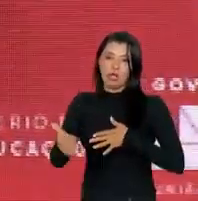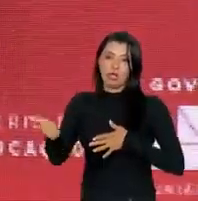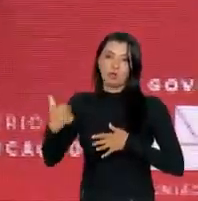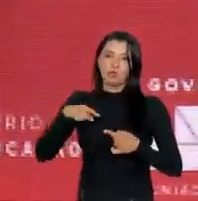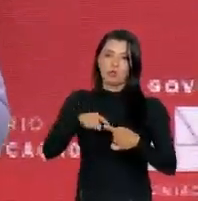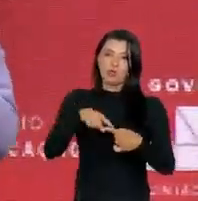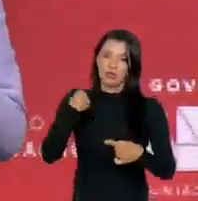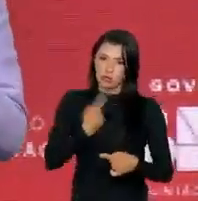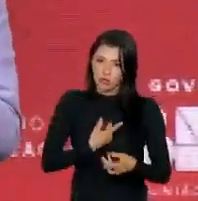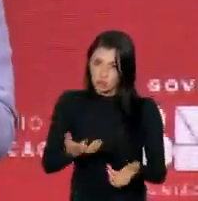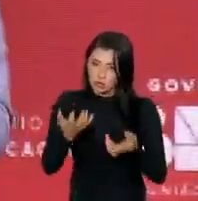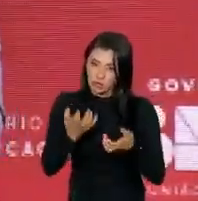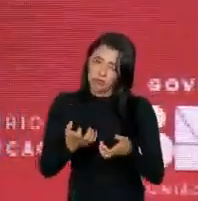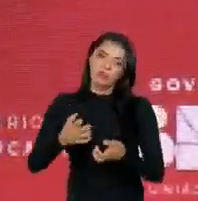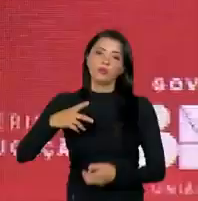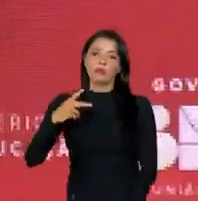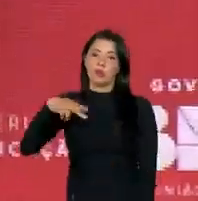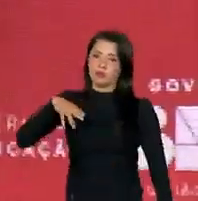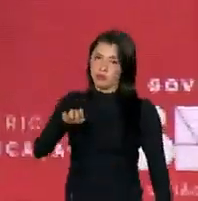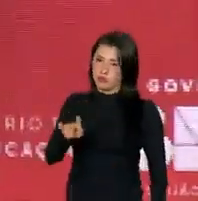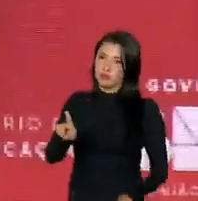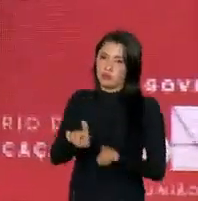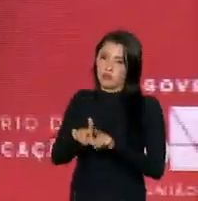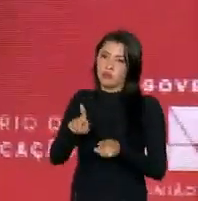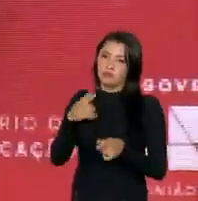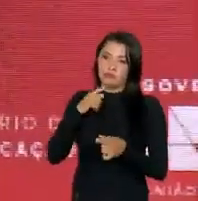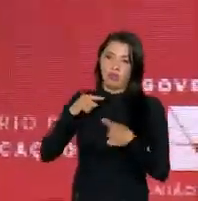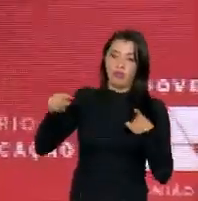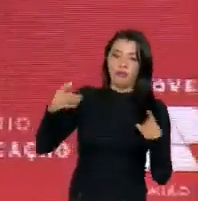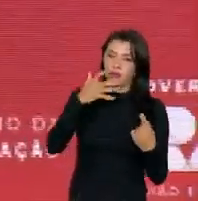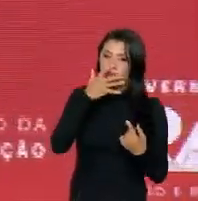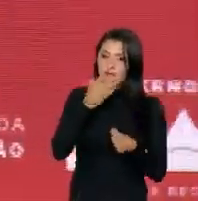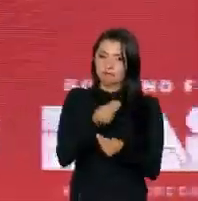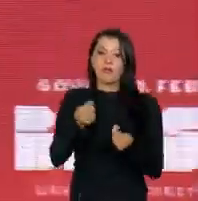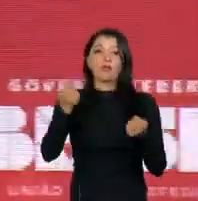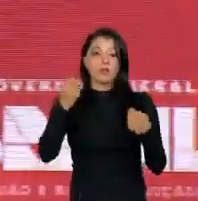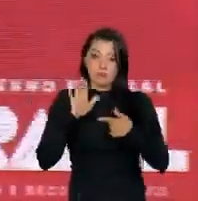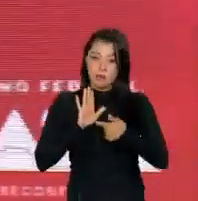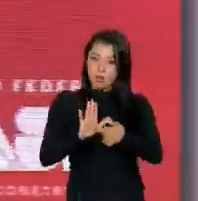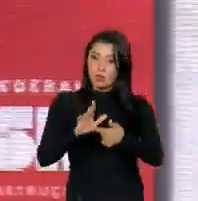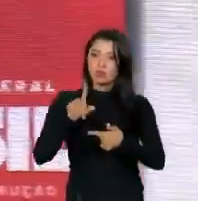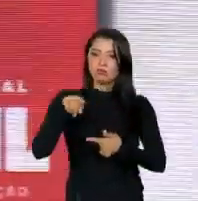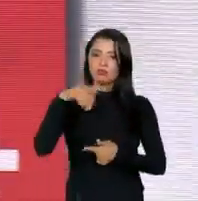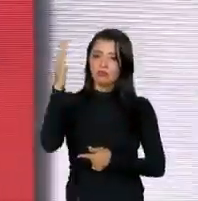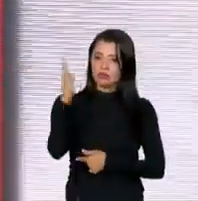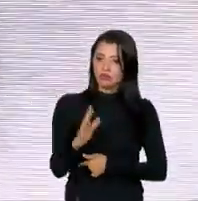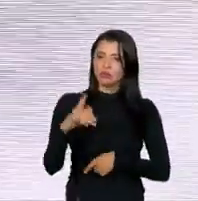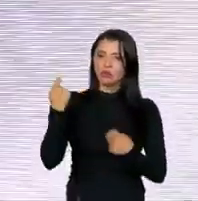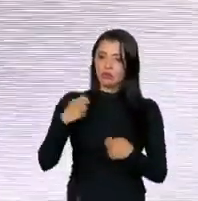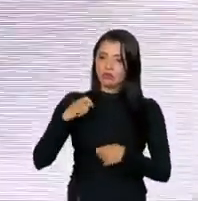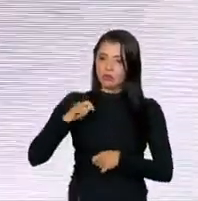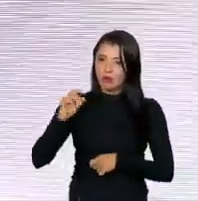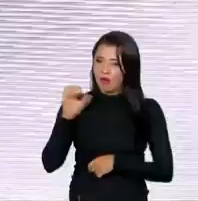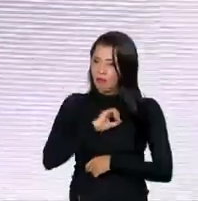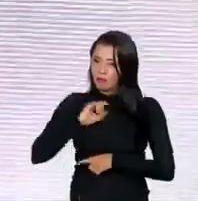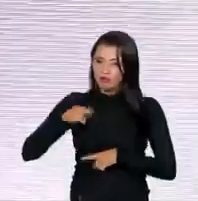de Educação. Então, uma série de indicadores que mostram que o Brasil precisa acelerar,